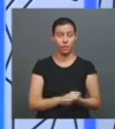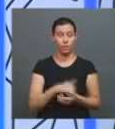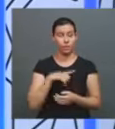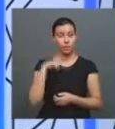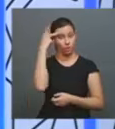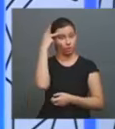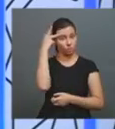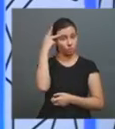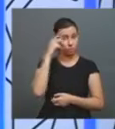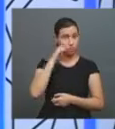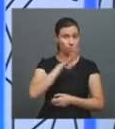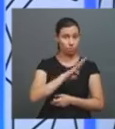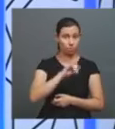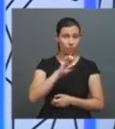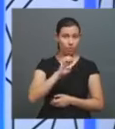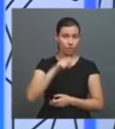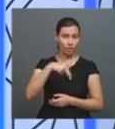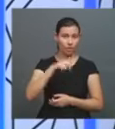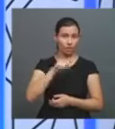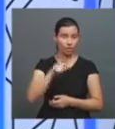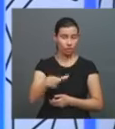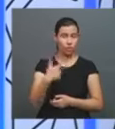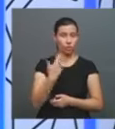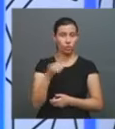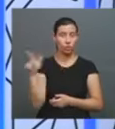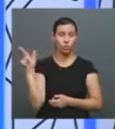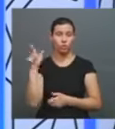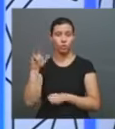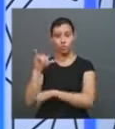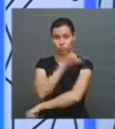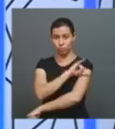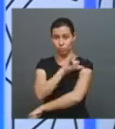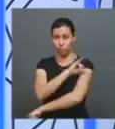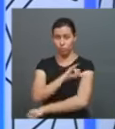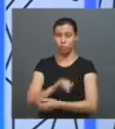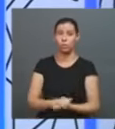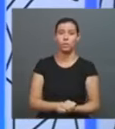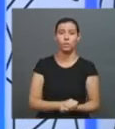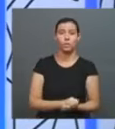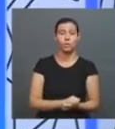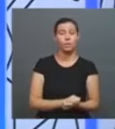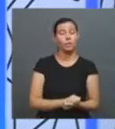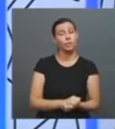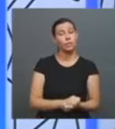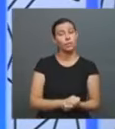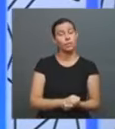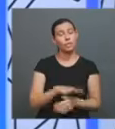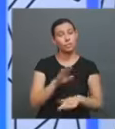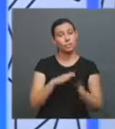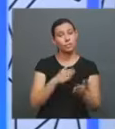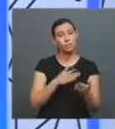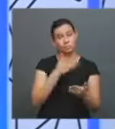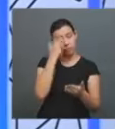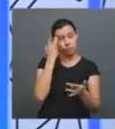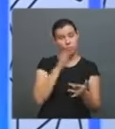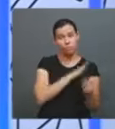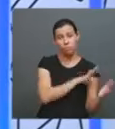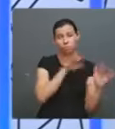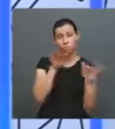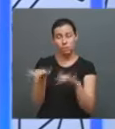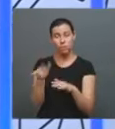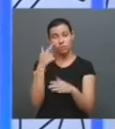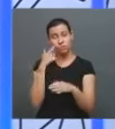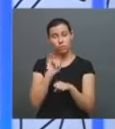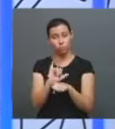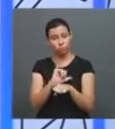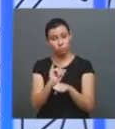duas do Rio de Janeiro, ou seja, então há quatro anos, o grande chamariz são os booktubers e os youtubers que são autores de livros. Claro que